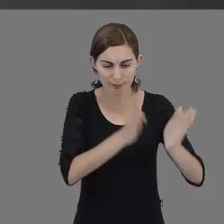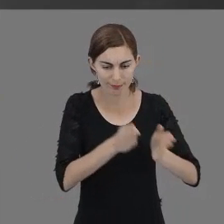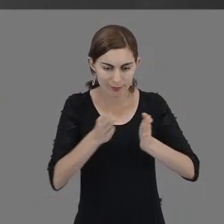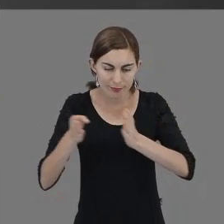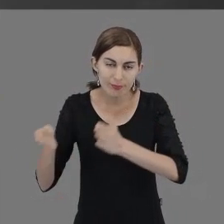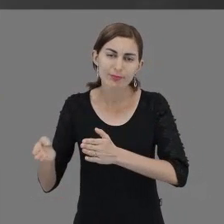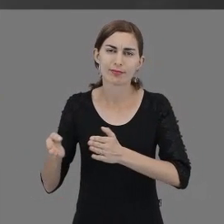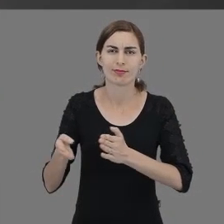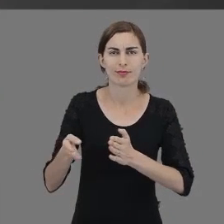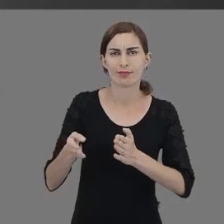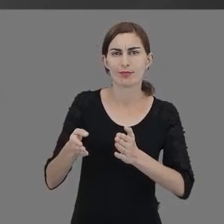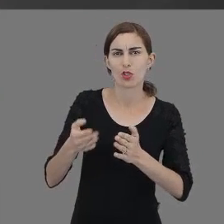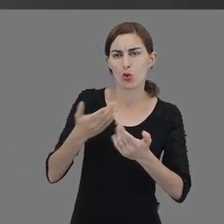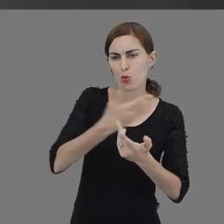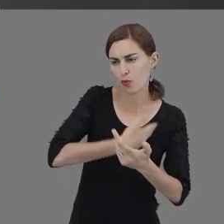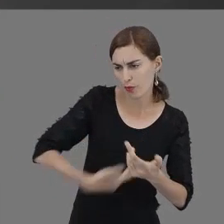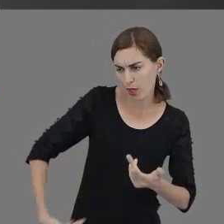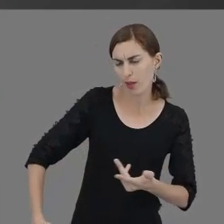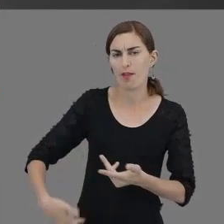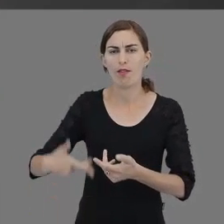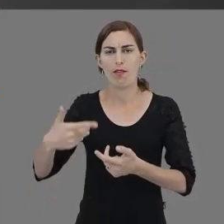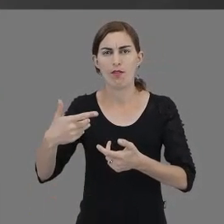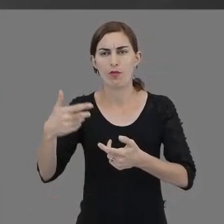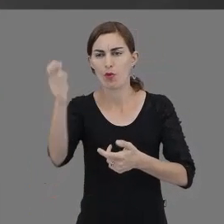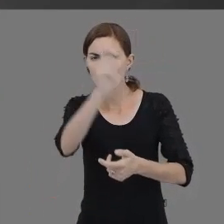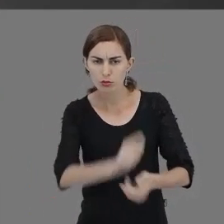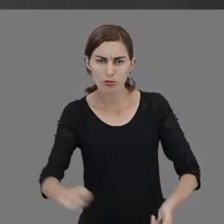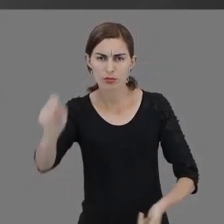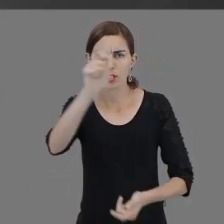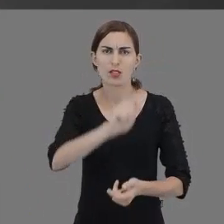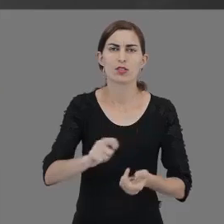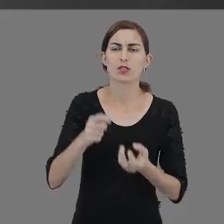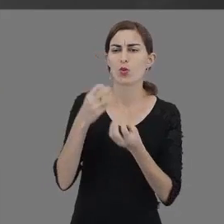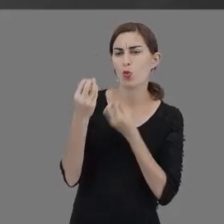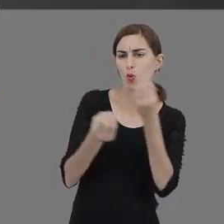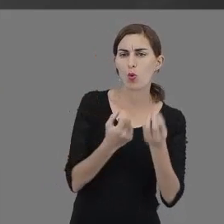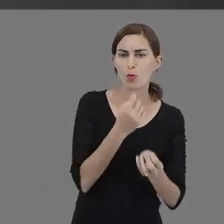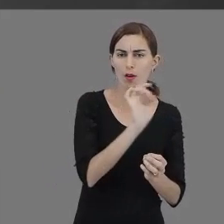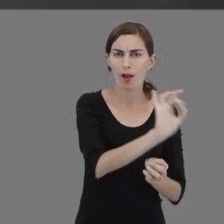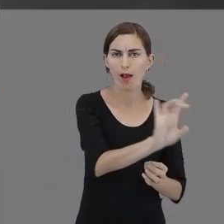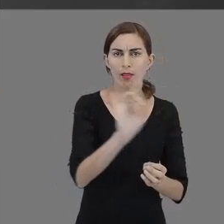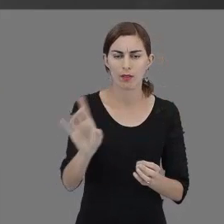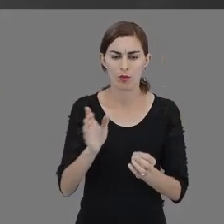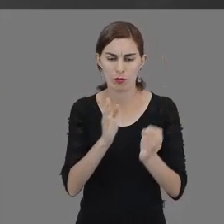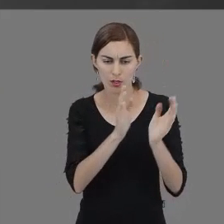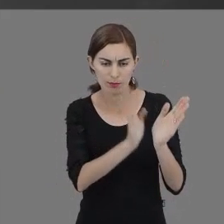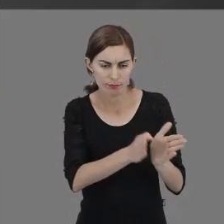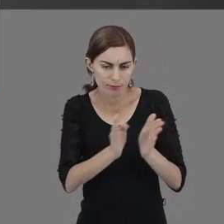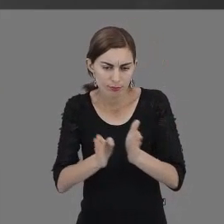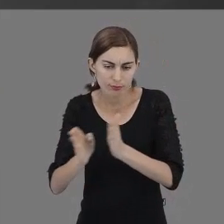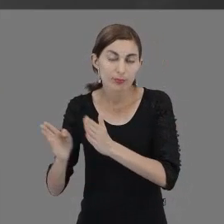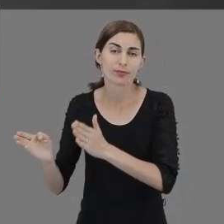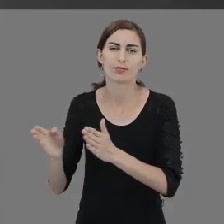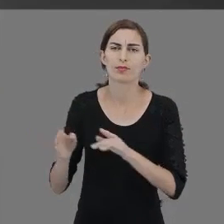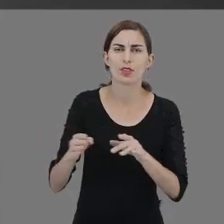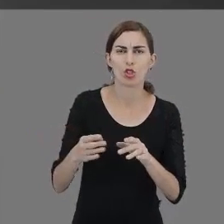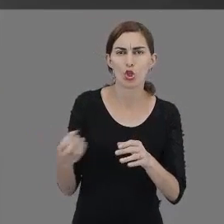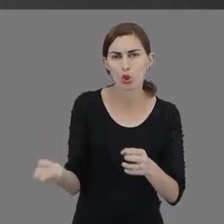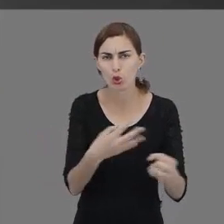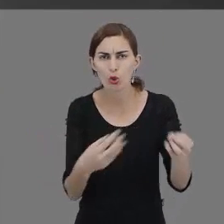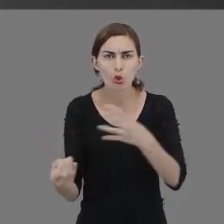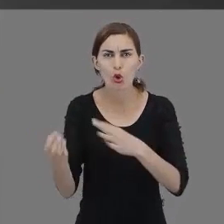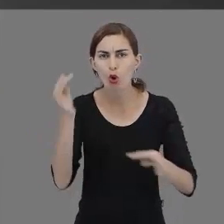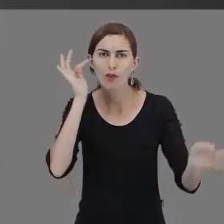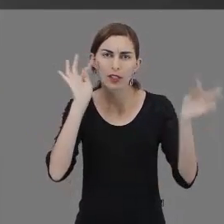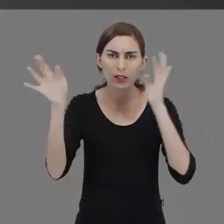organizações, como as organizações se comportam, como elas estão organizadas, a fim de procurar novas teorias ou ferramentas que as